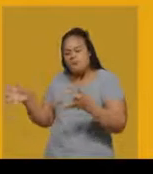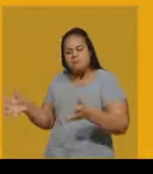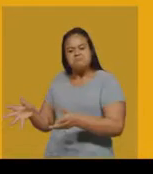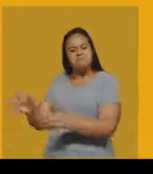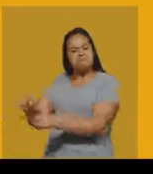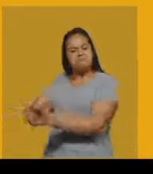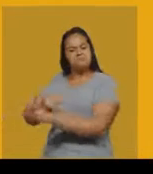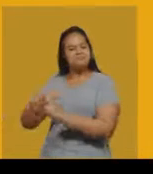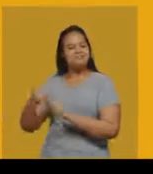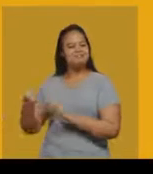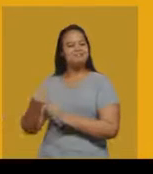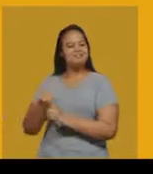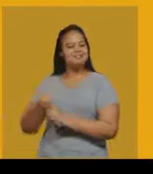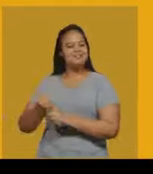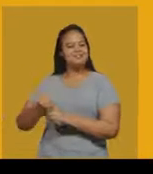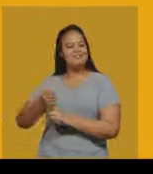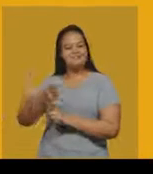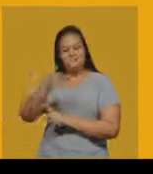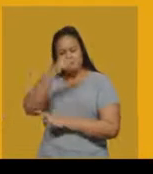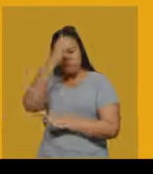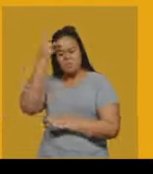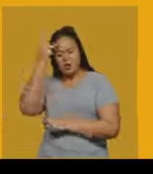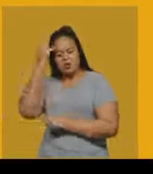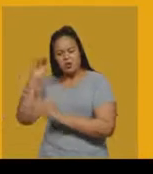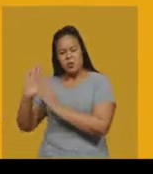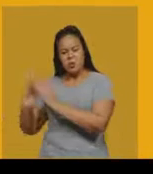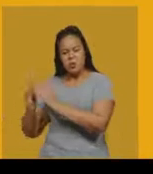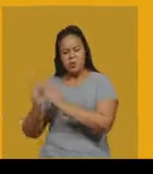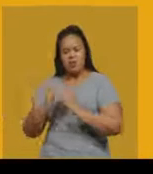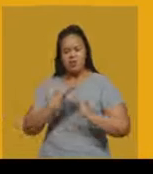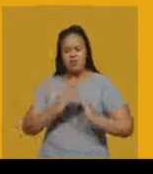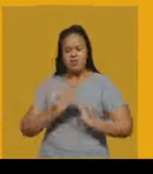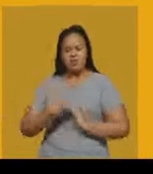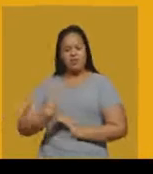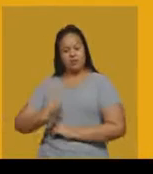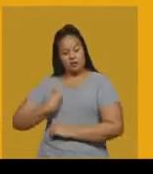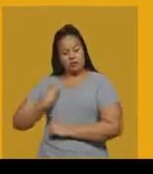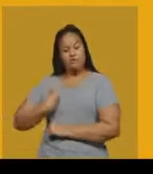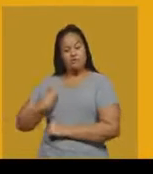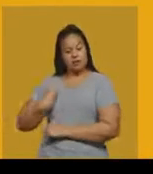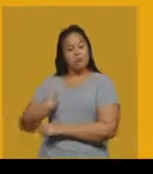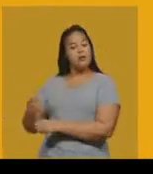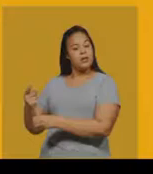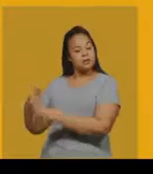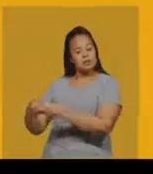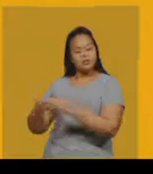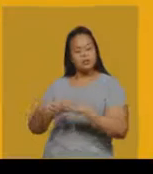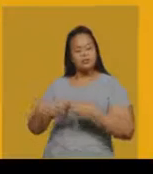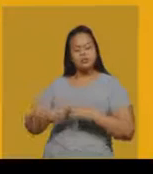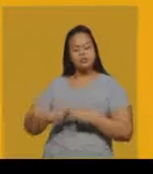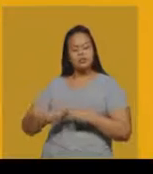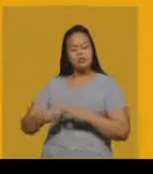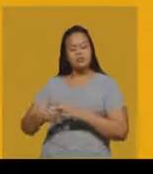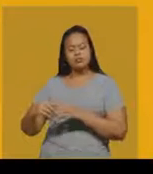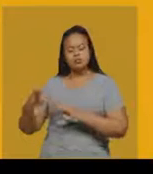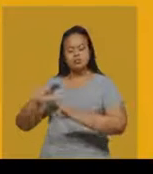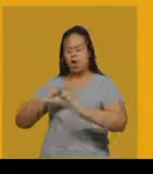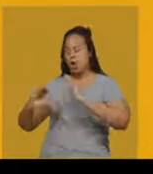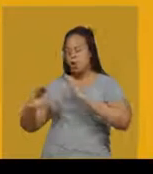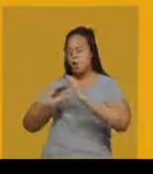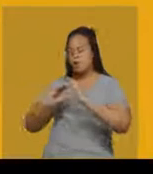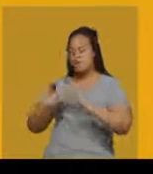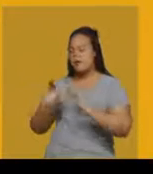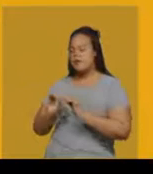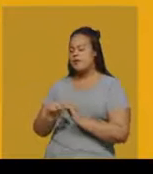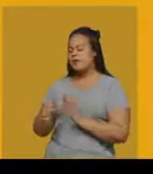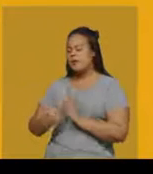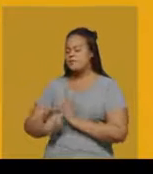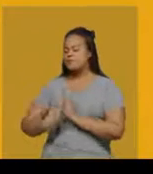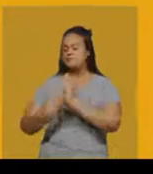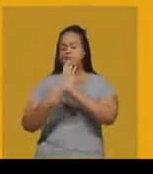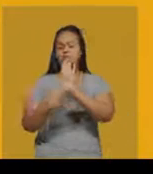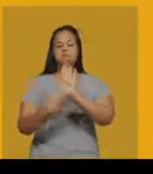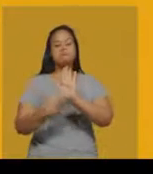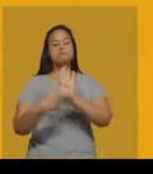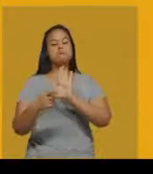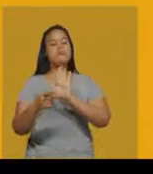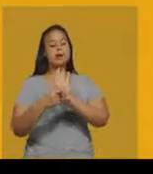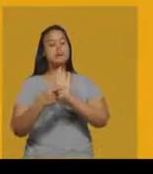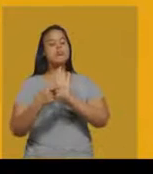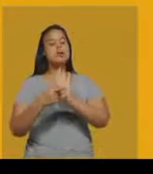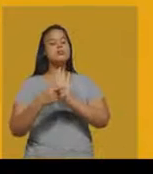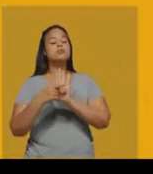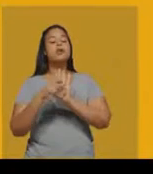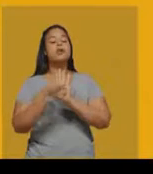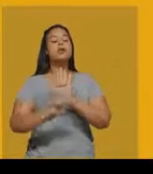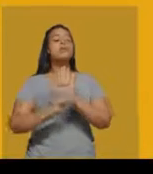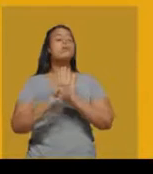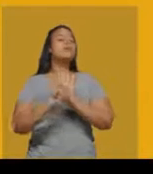mobiliza a população periférica das grandes cidades a se comunicarem e expor suas realidades